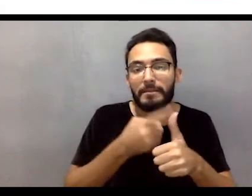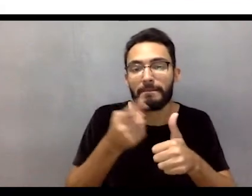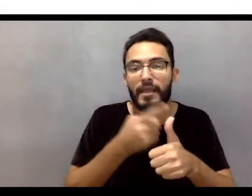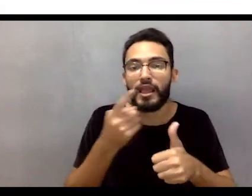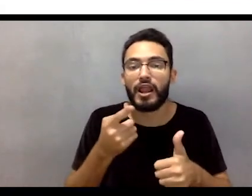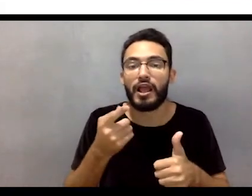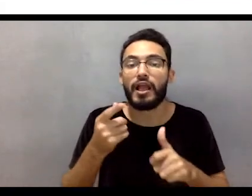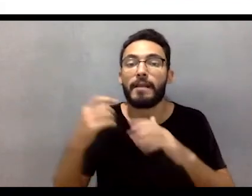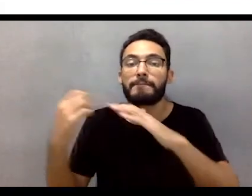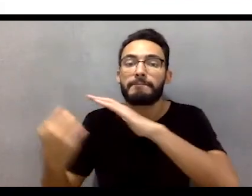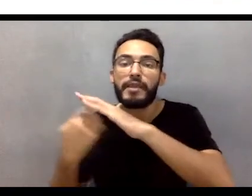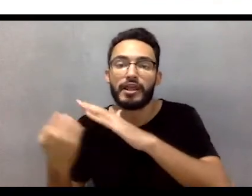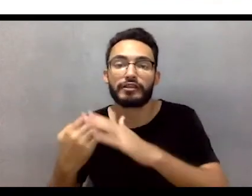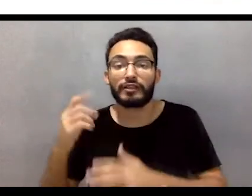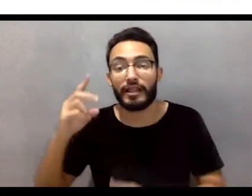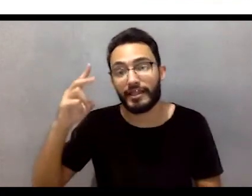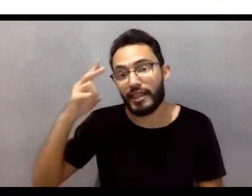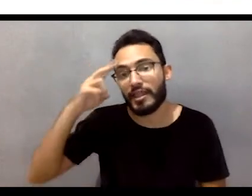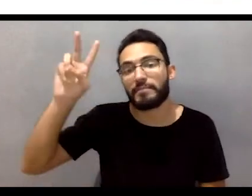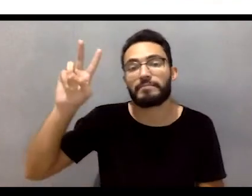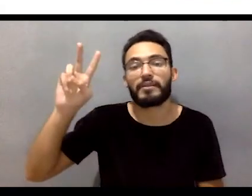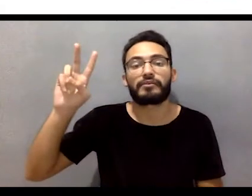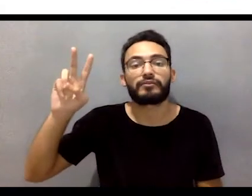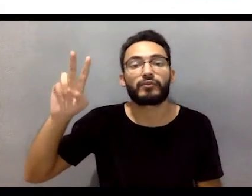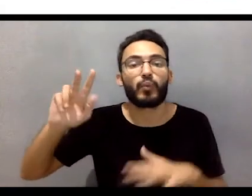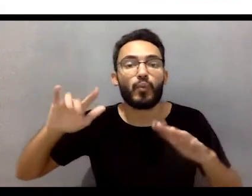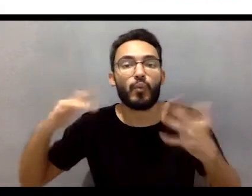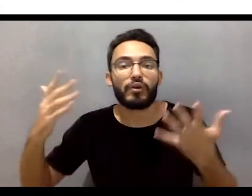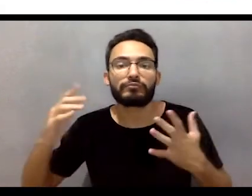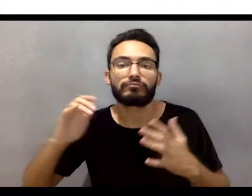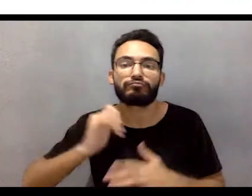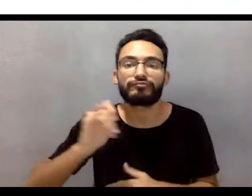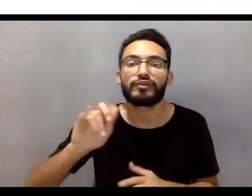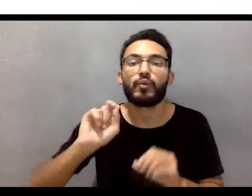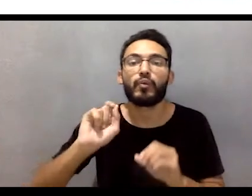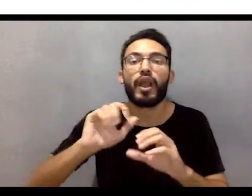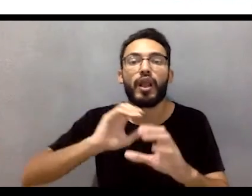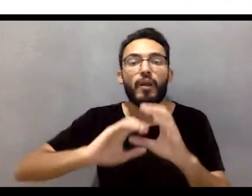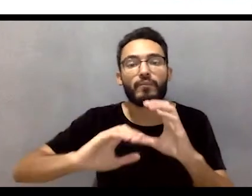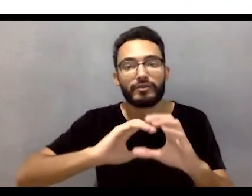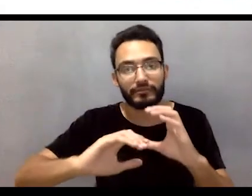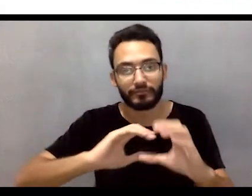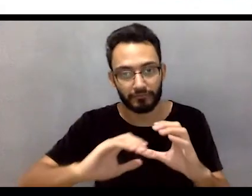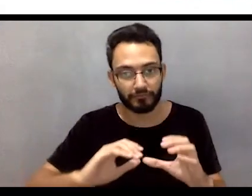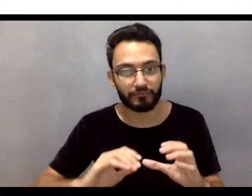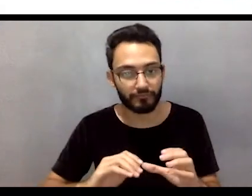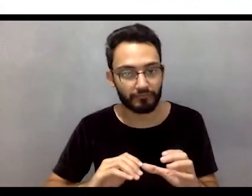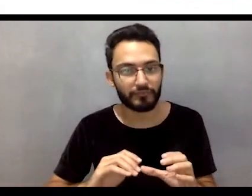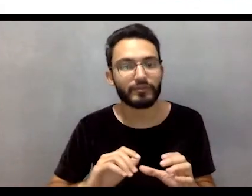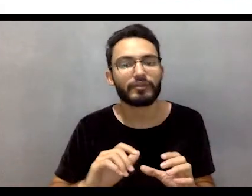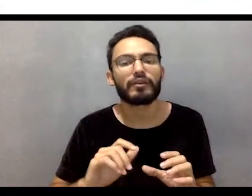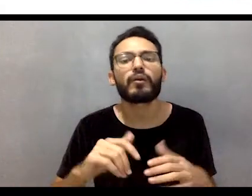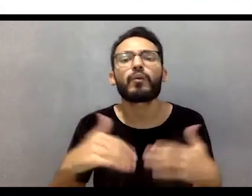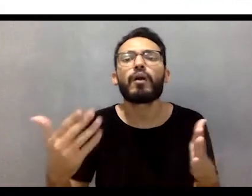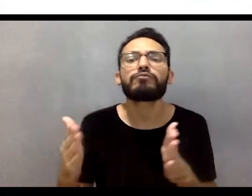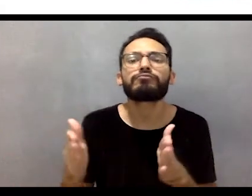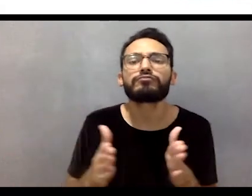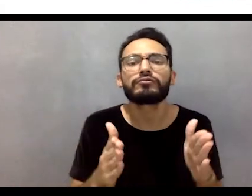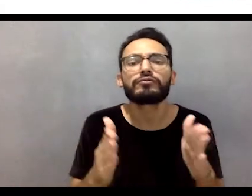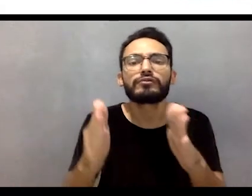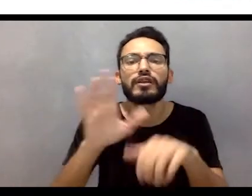a primeira empresa a ser lembrada quando se fala em relacionamento. E aí, quais são os